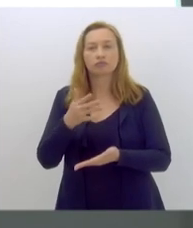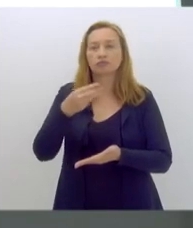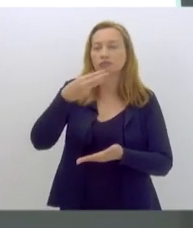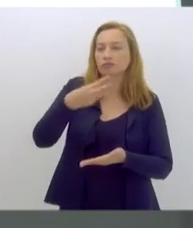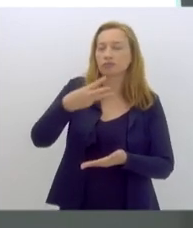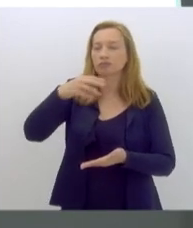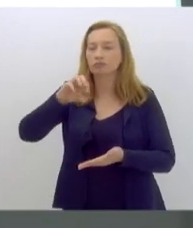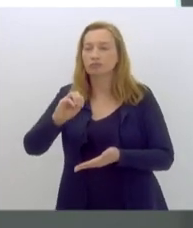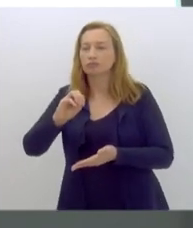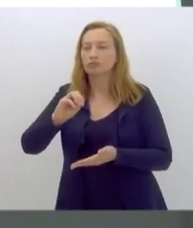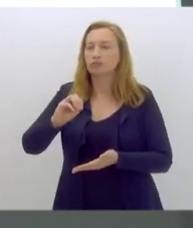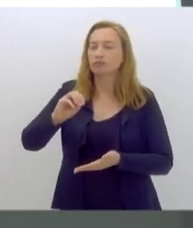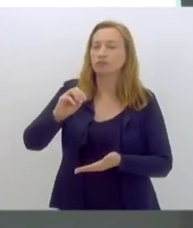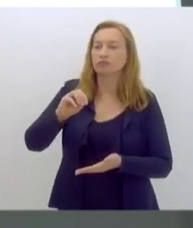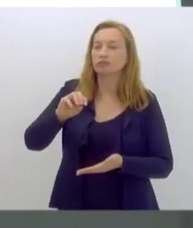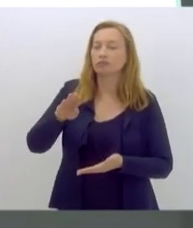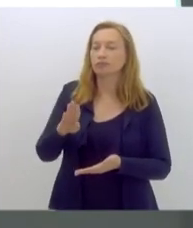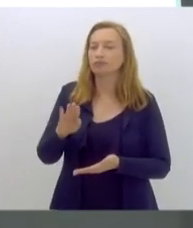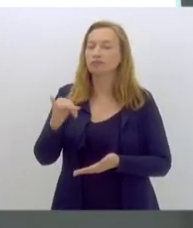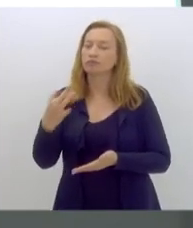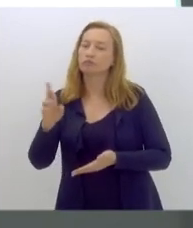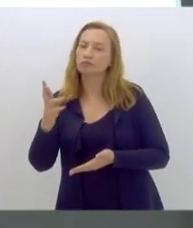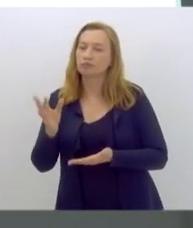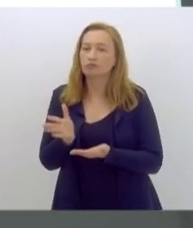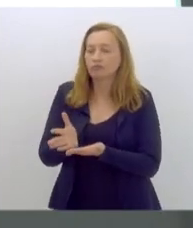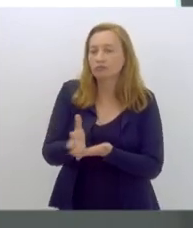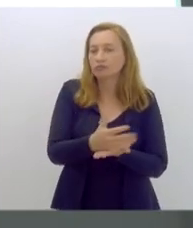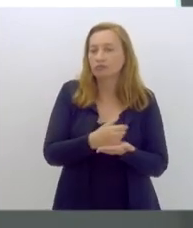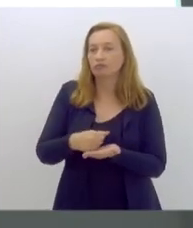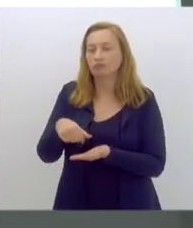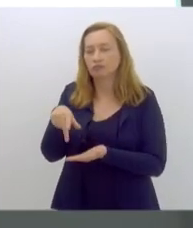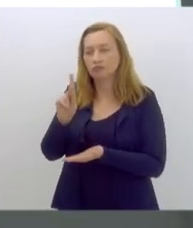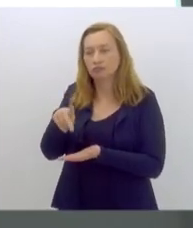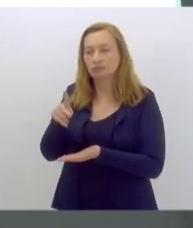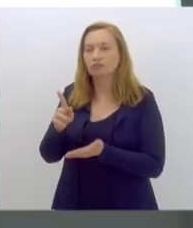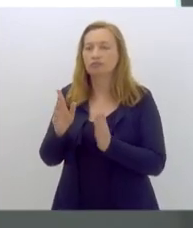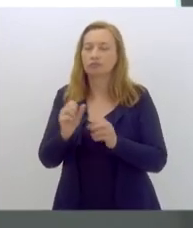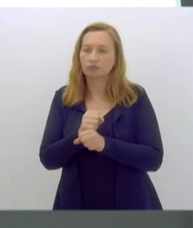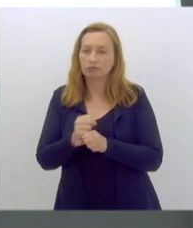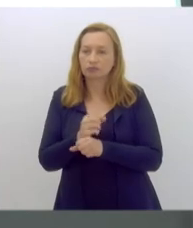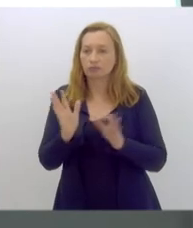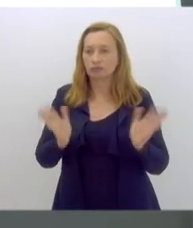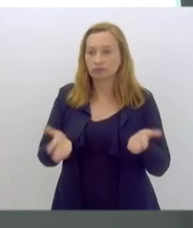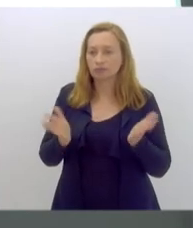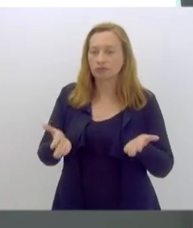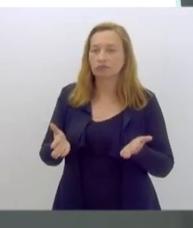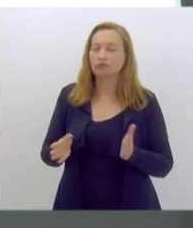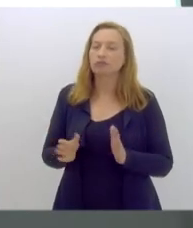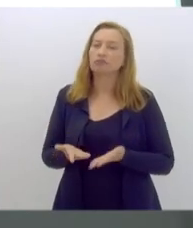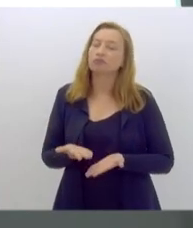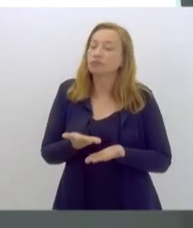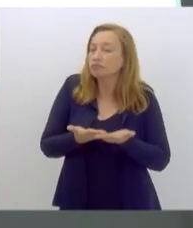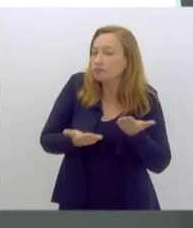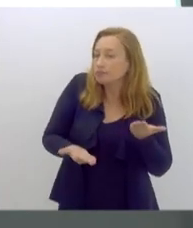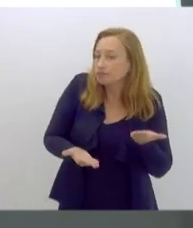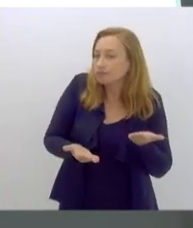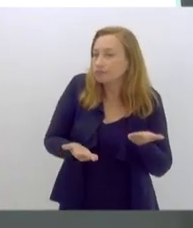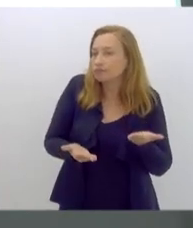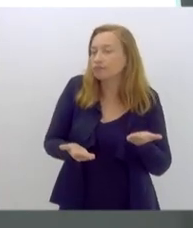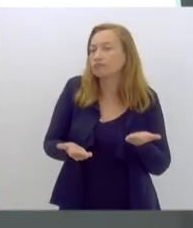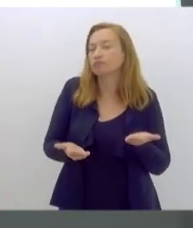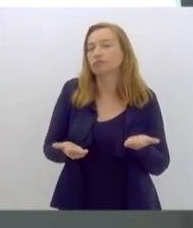30 bilhões de reais de arrecadação de royalties esse ano então tem uma queda porque